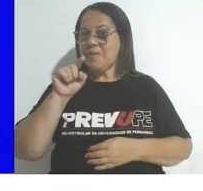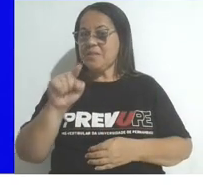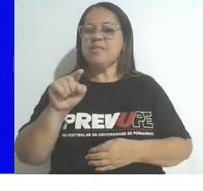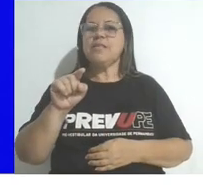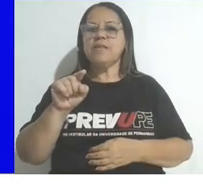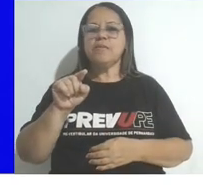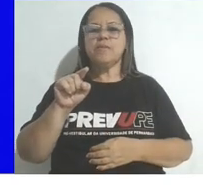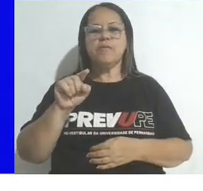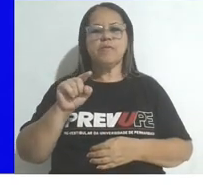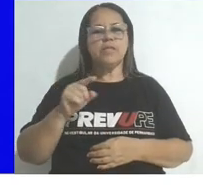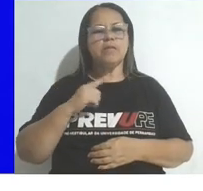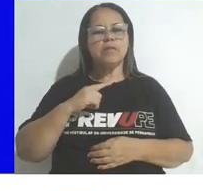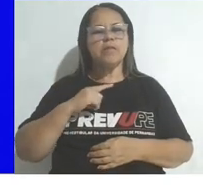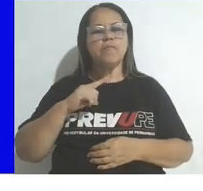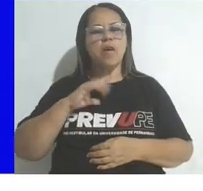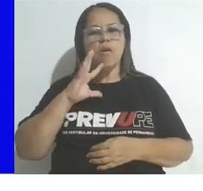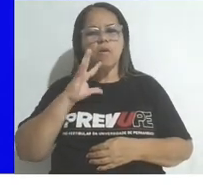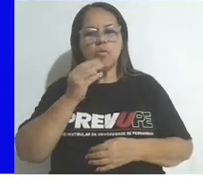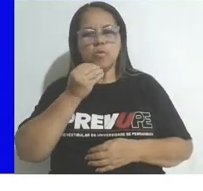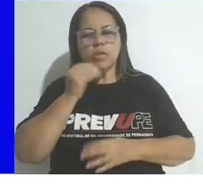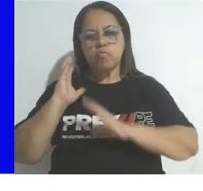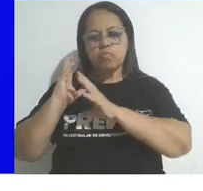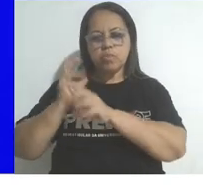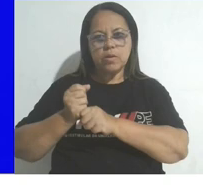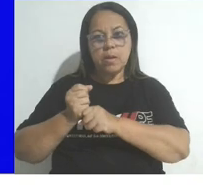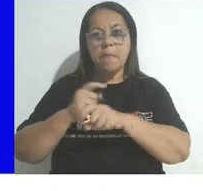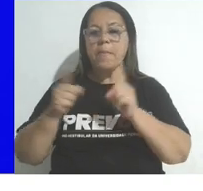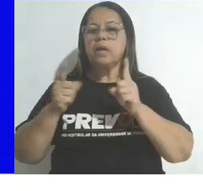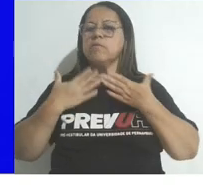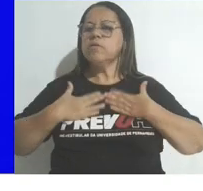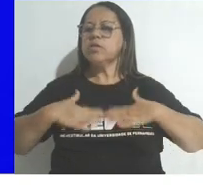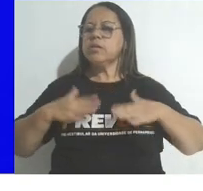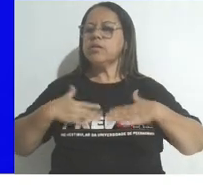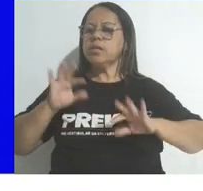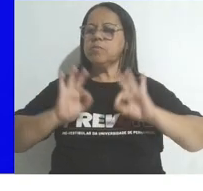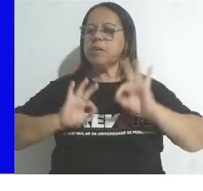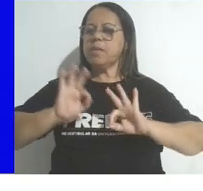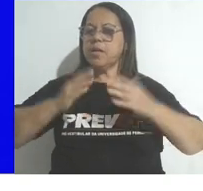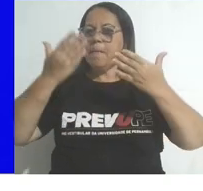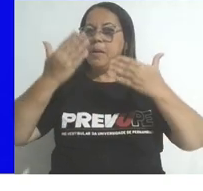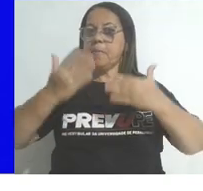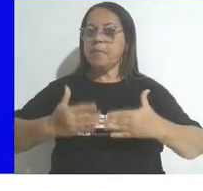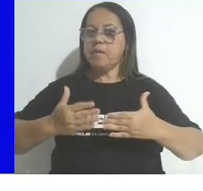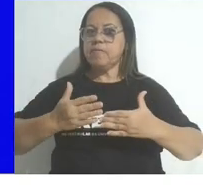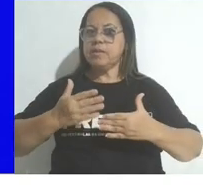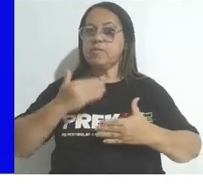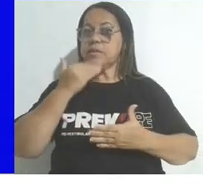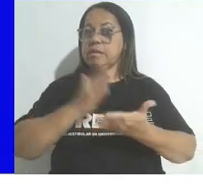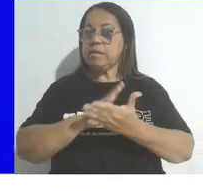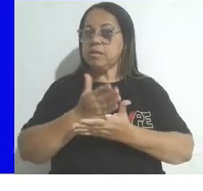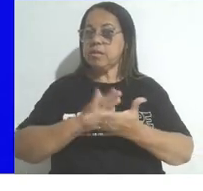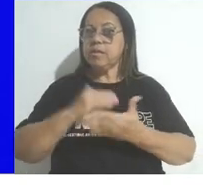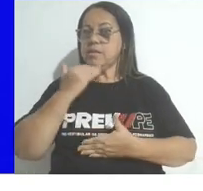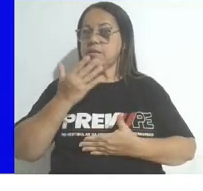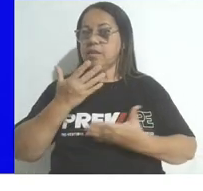você recuperar alguns conhecimentos, mas principalmente descansar e se preparar para a prova sem se estressar e sem cansar,